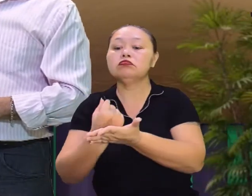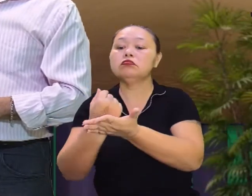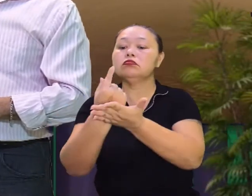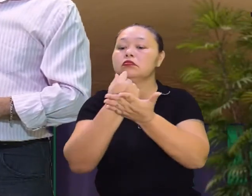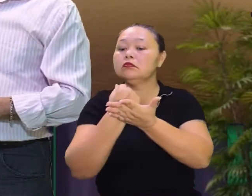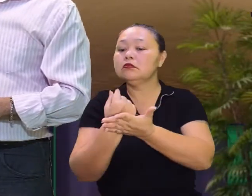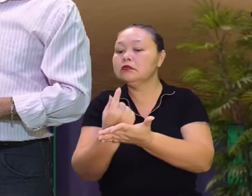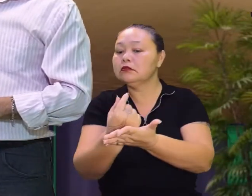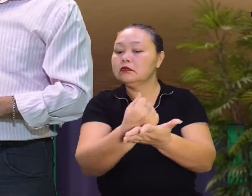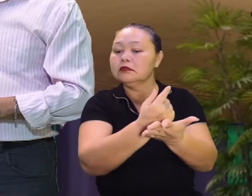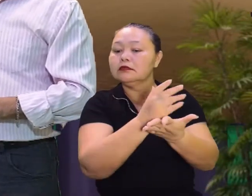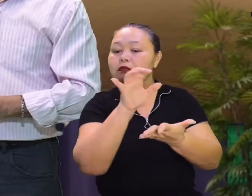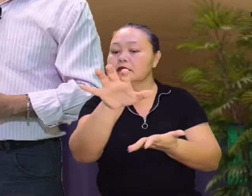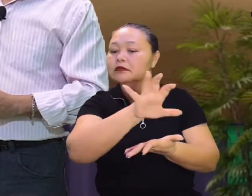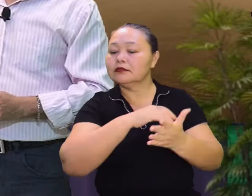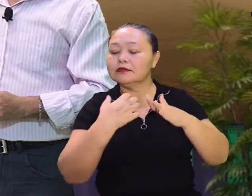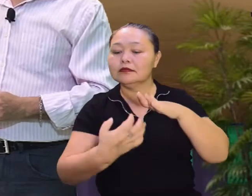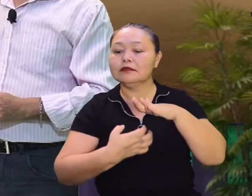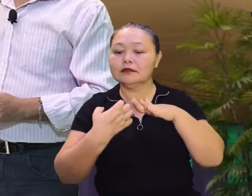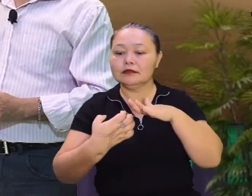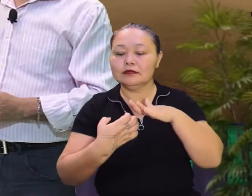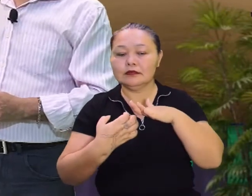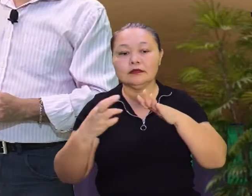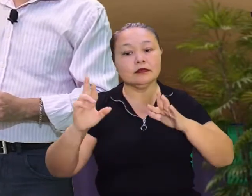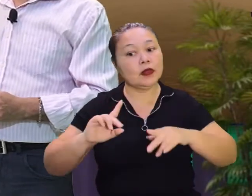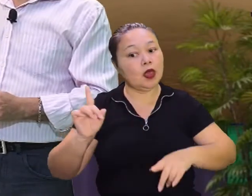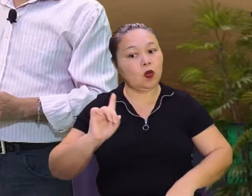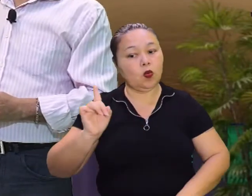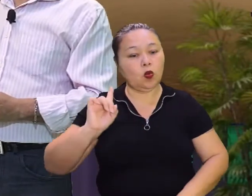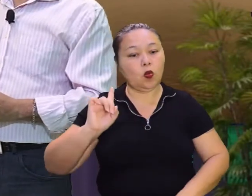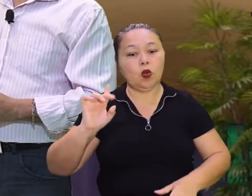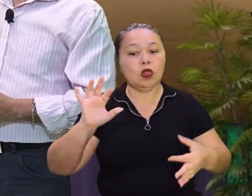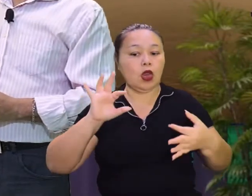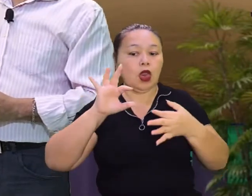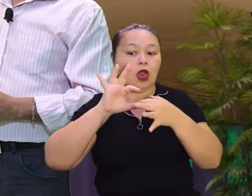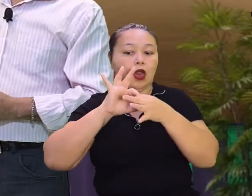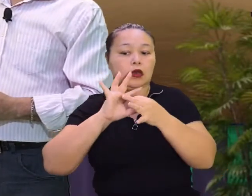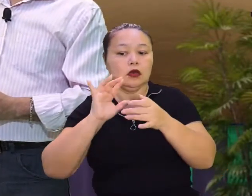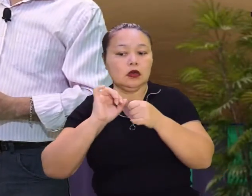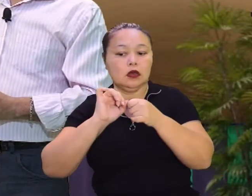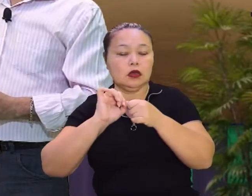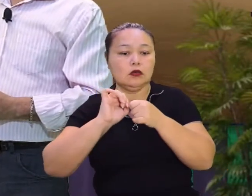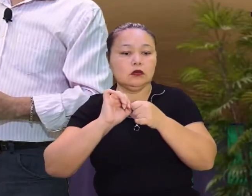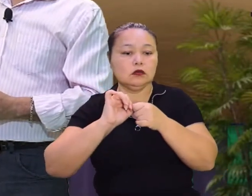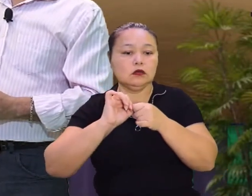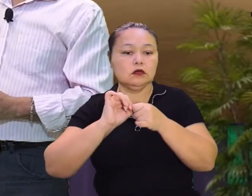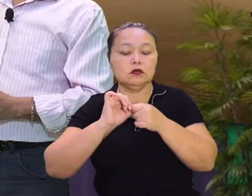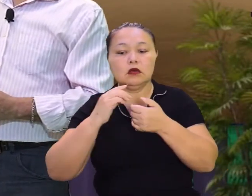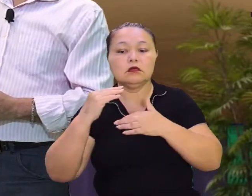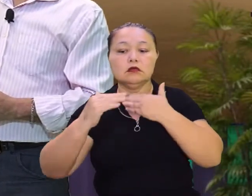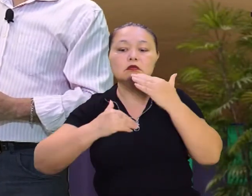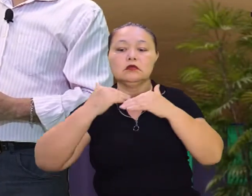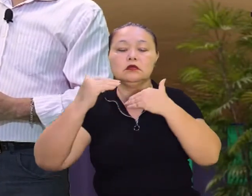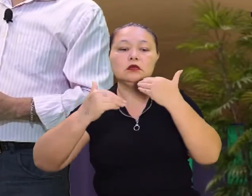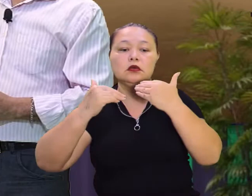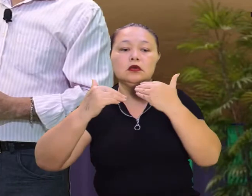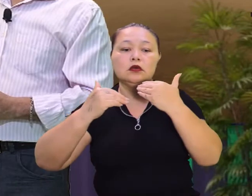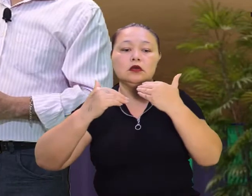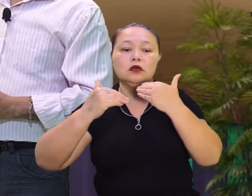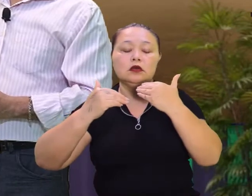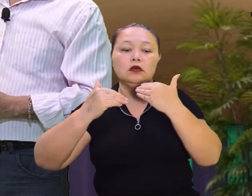econômico, crescimento industrial. Não está muito atrelado a essa questão do